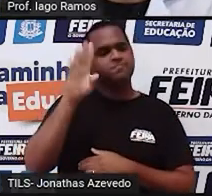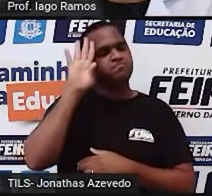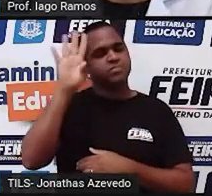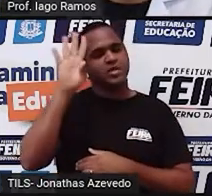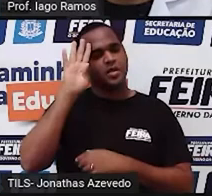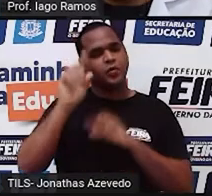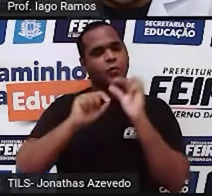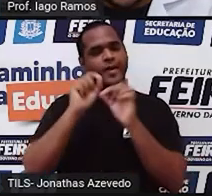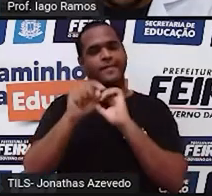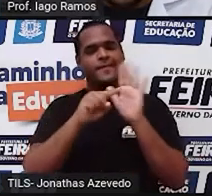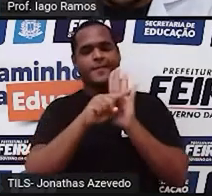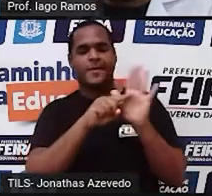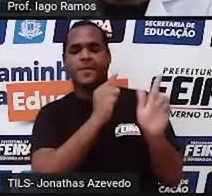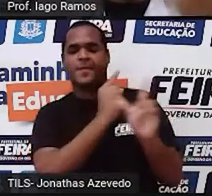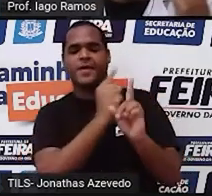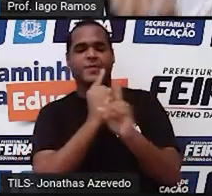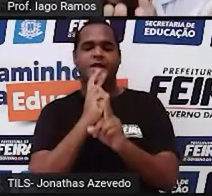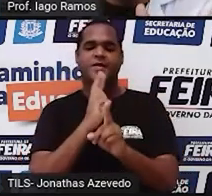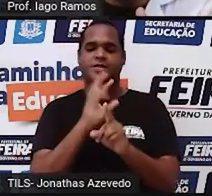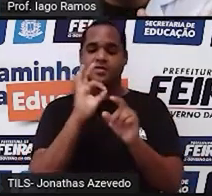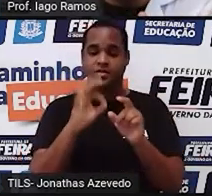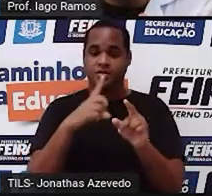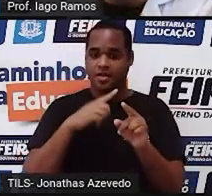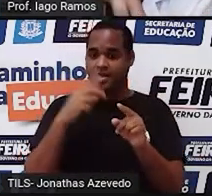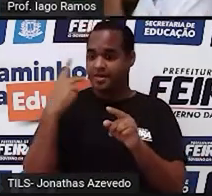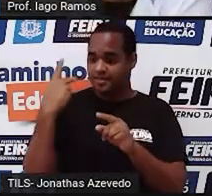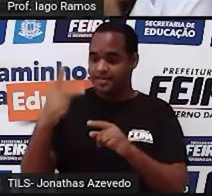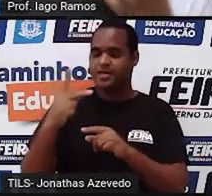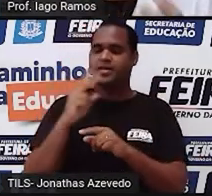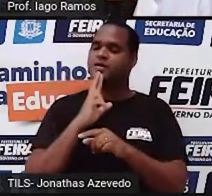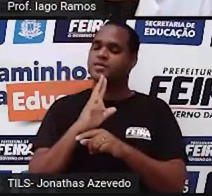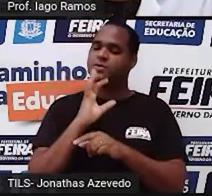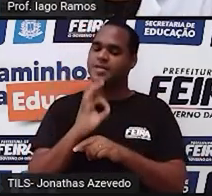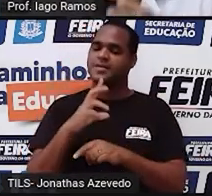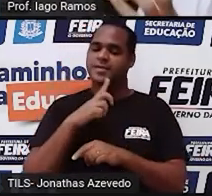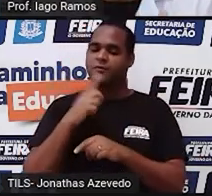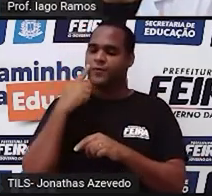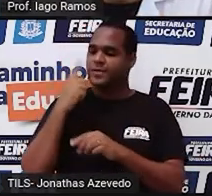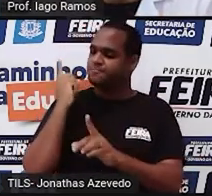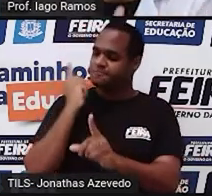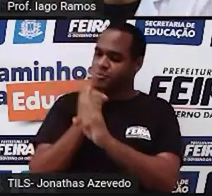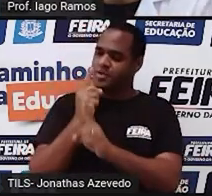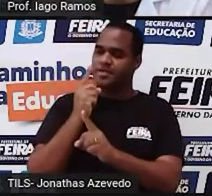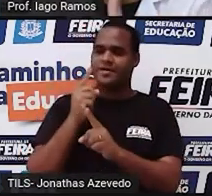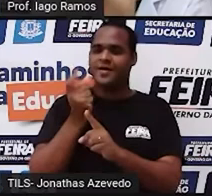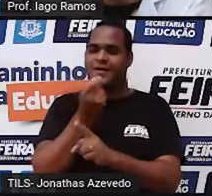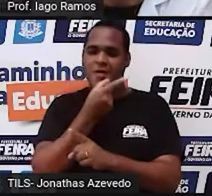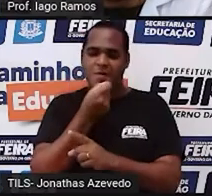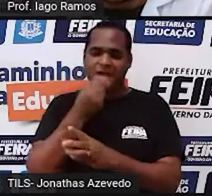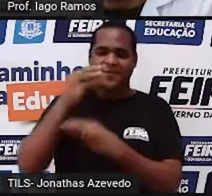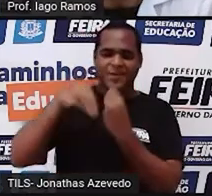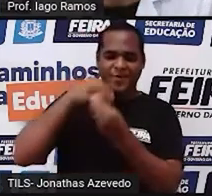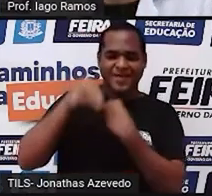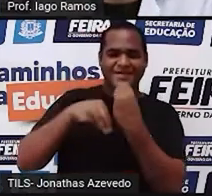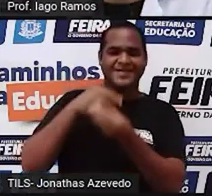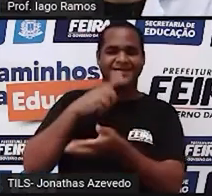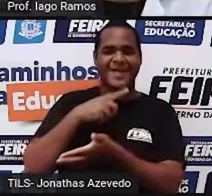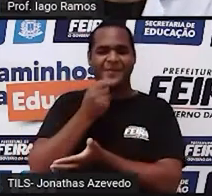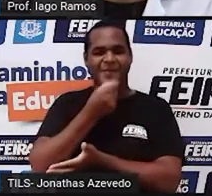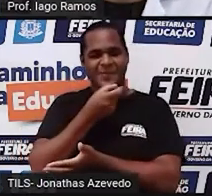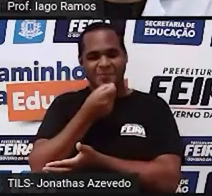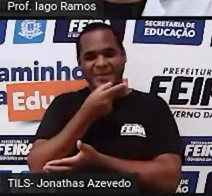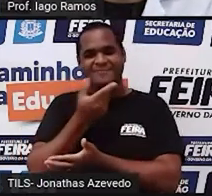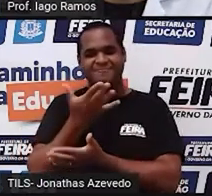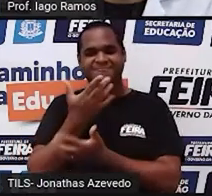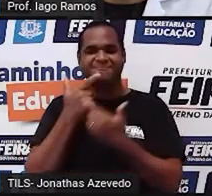e tentar achar a resposta é nessa resposta e você vai achar humor a comédia a graça né